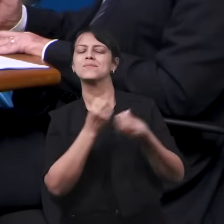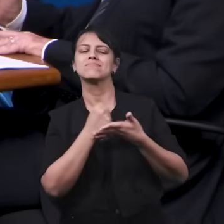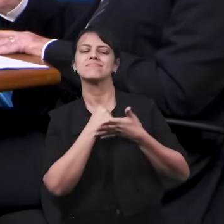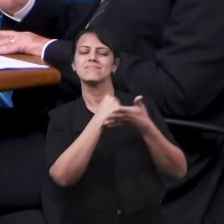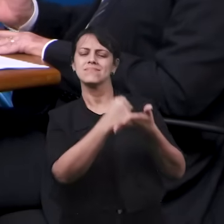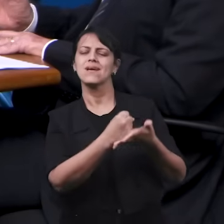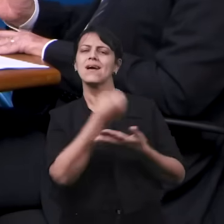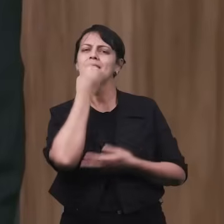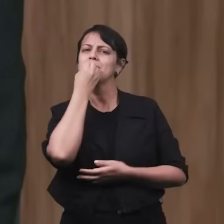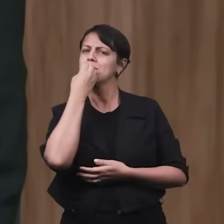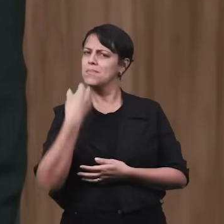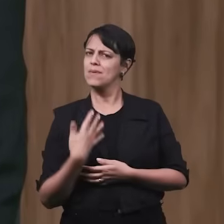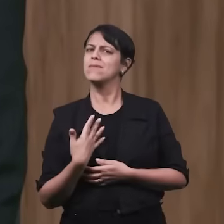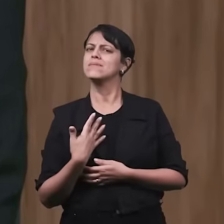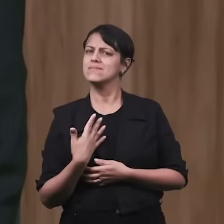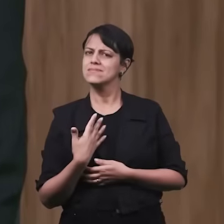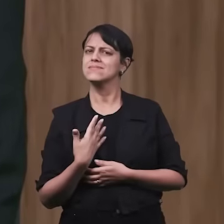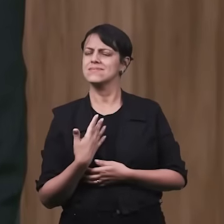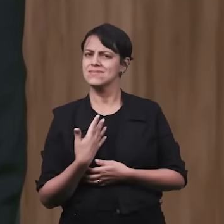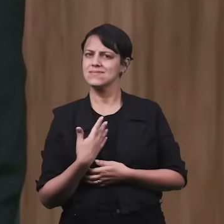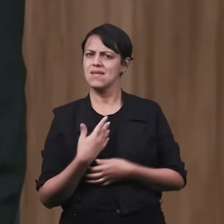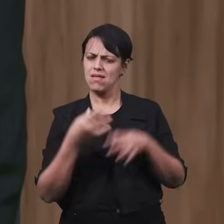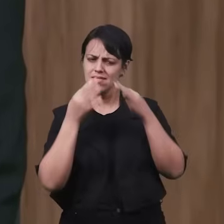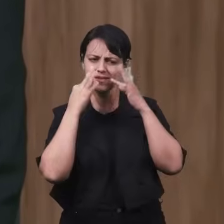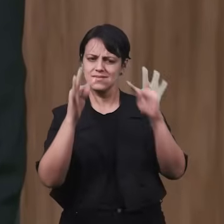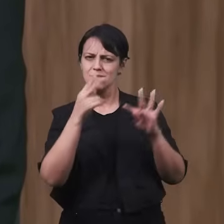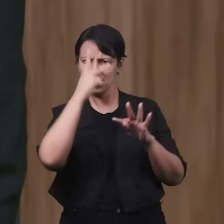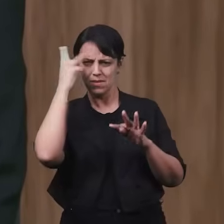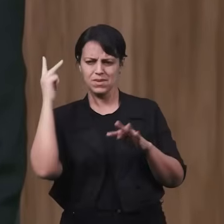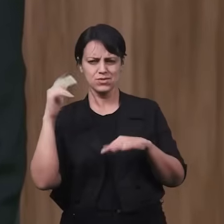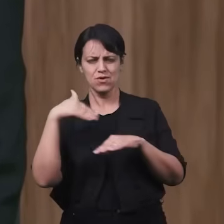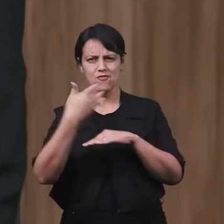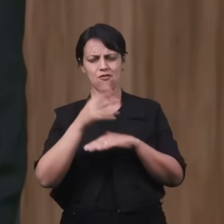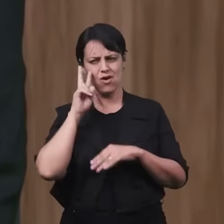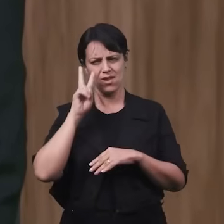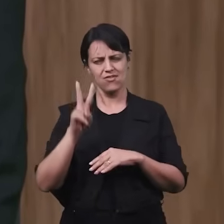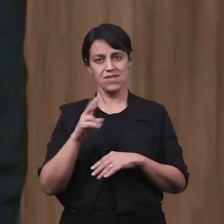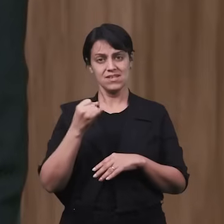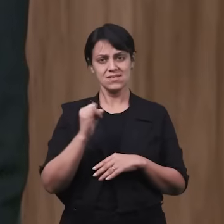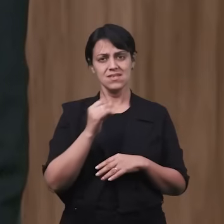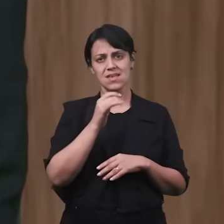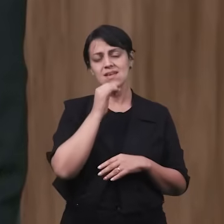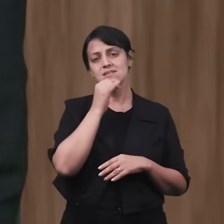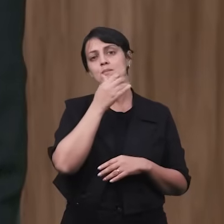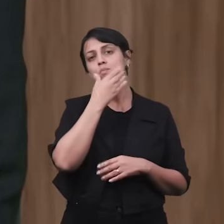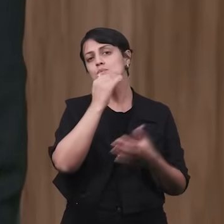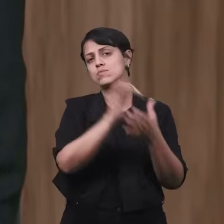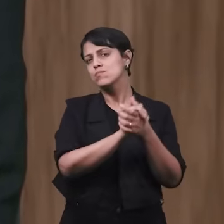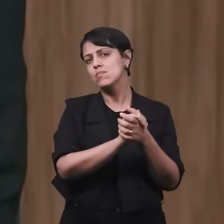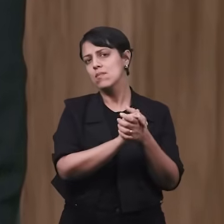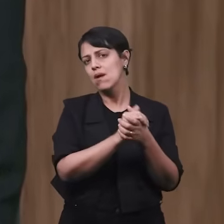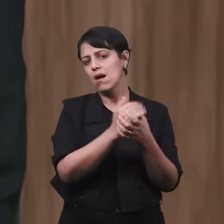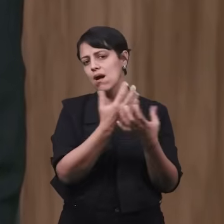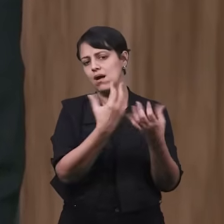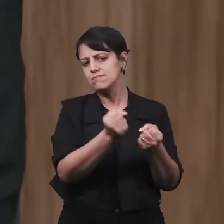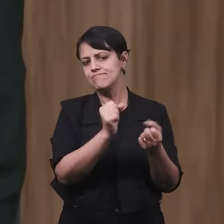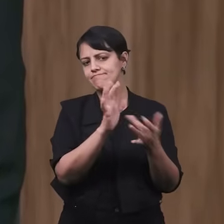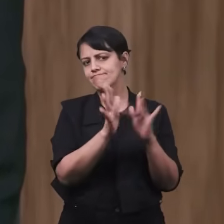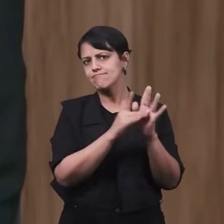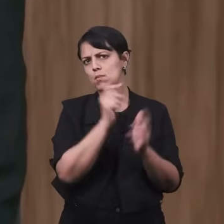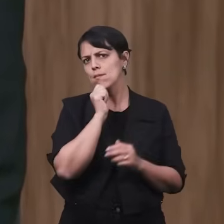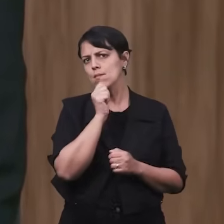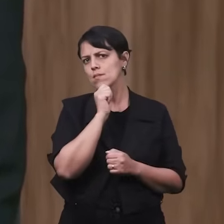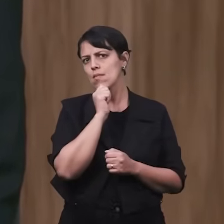bom. Até um testemunho para os de fora. Principalmente se o lar é dividido, o esposo não é convertido. Isso tudo